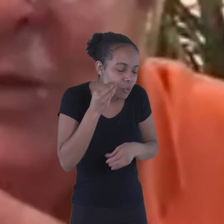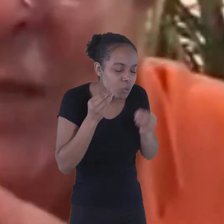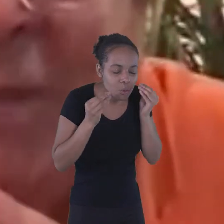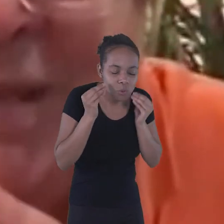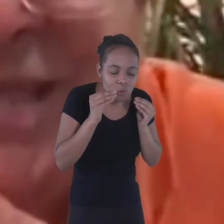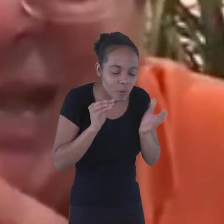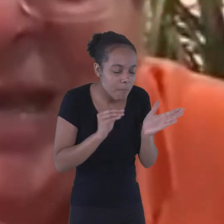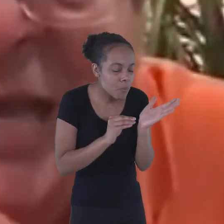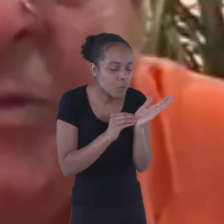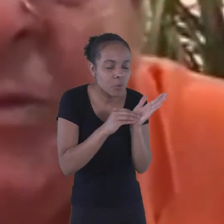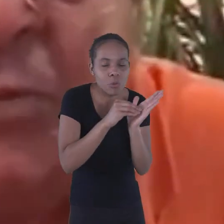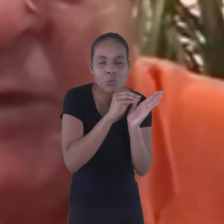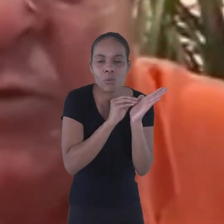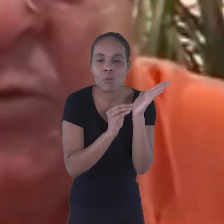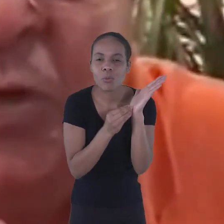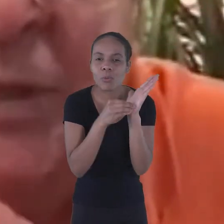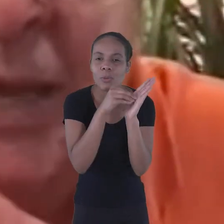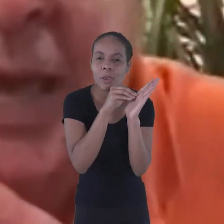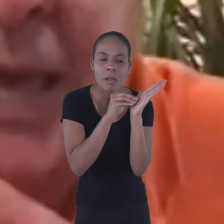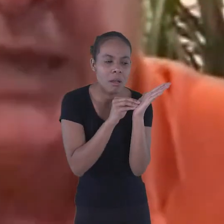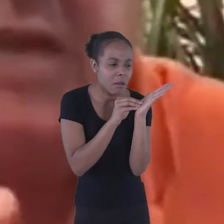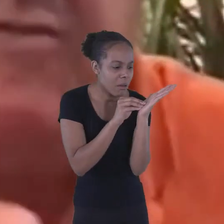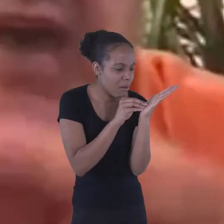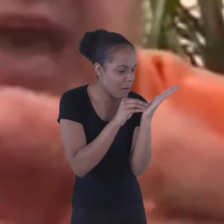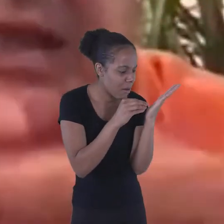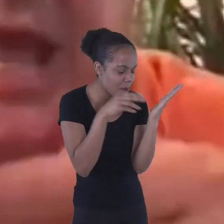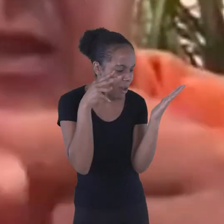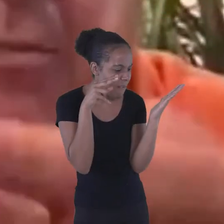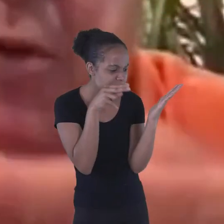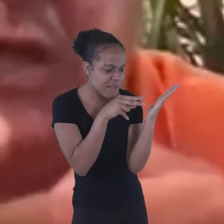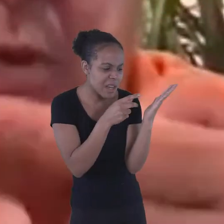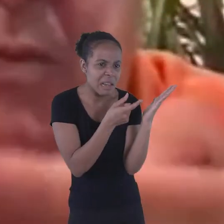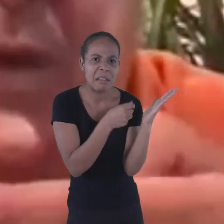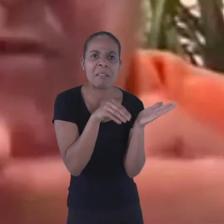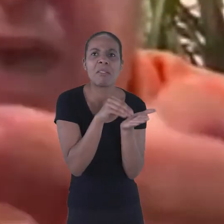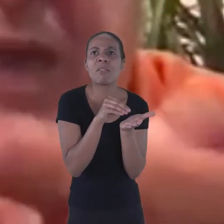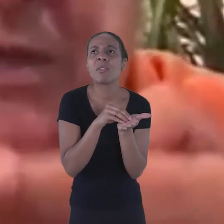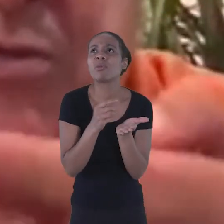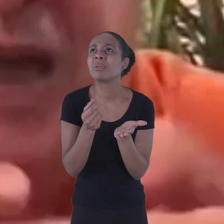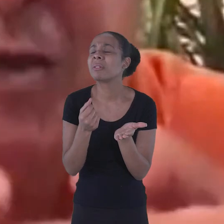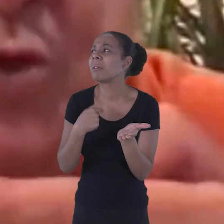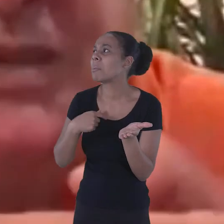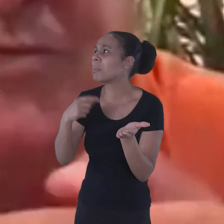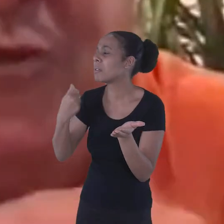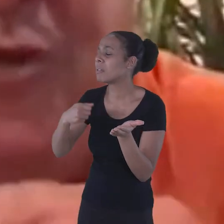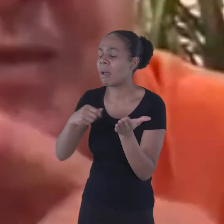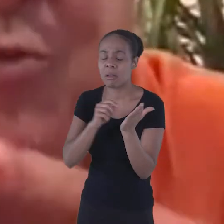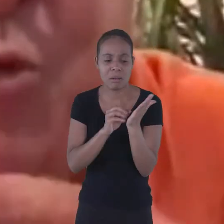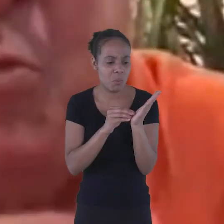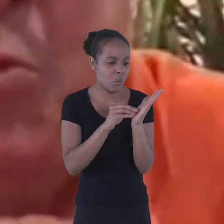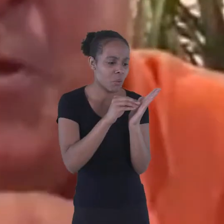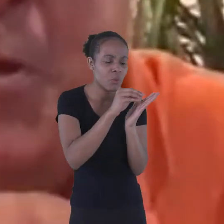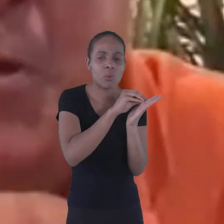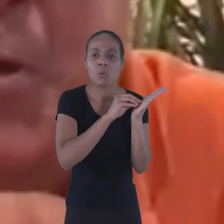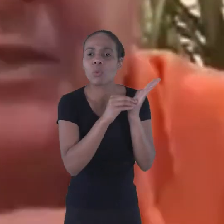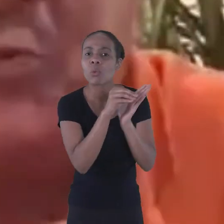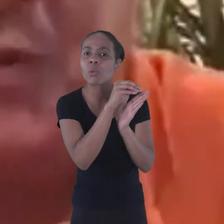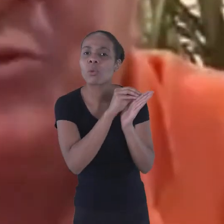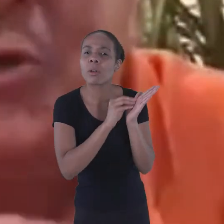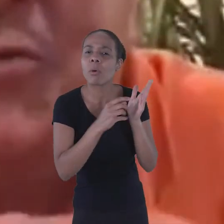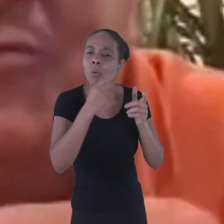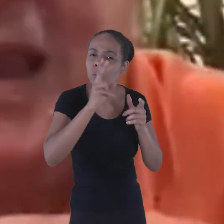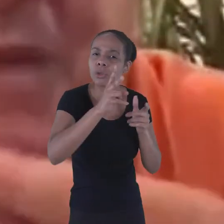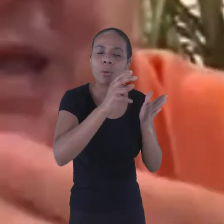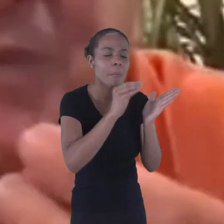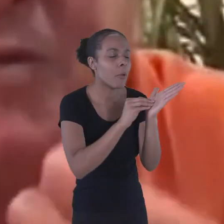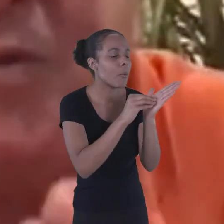isso está massacrando as pessoas e está invertendo, está botando uma inversão de valores fora do comum. As